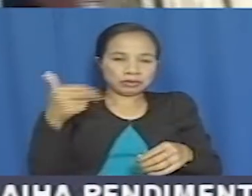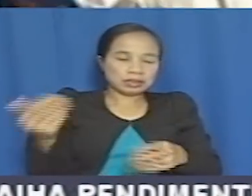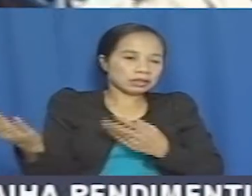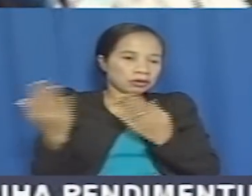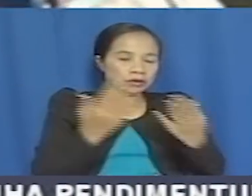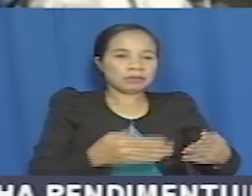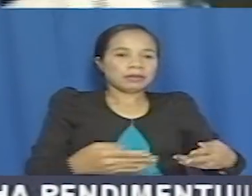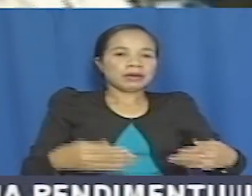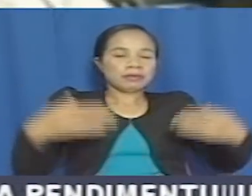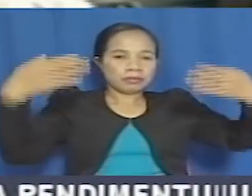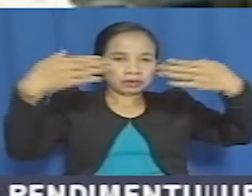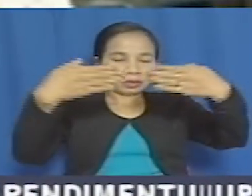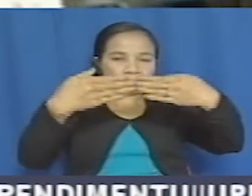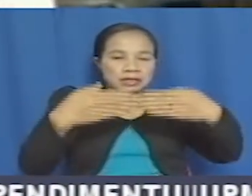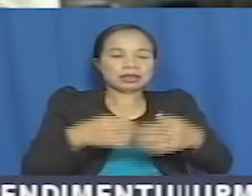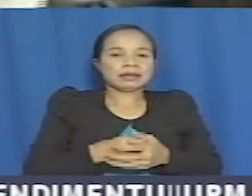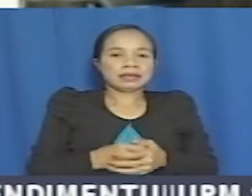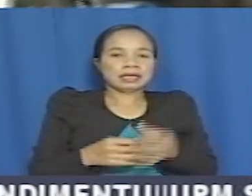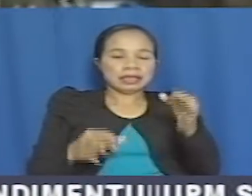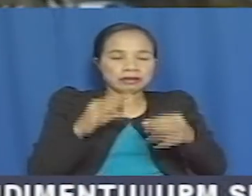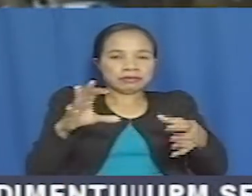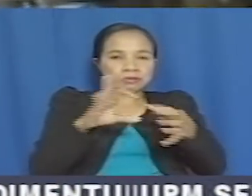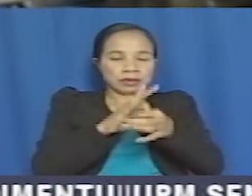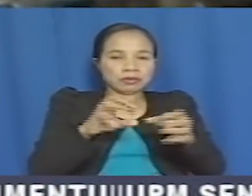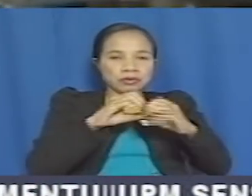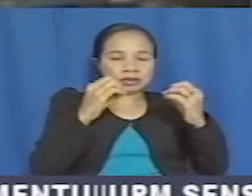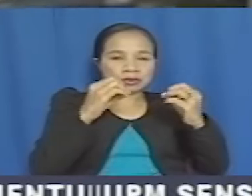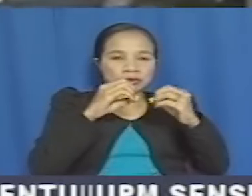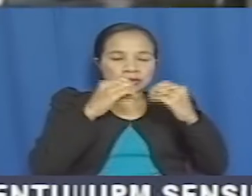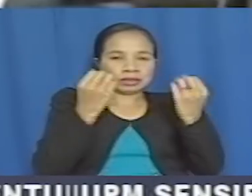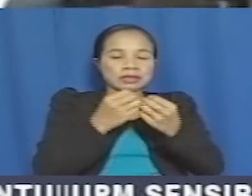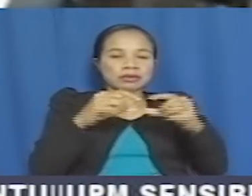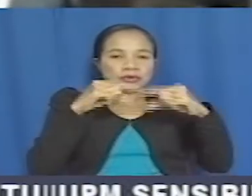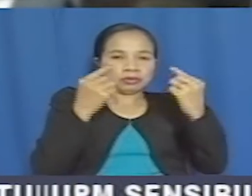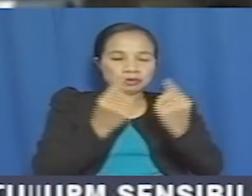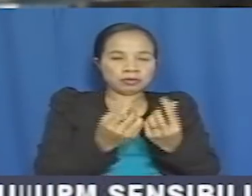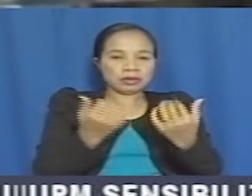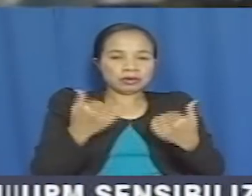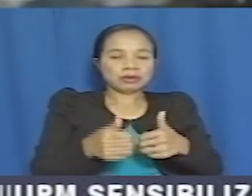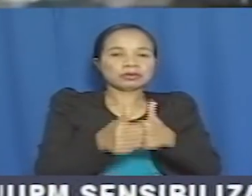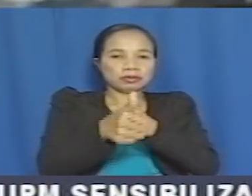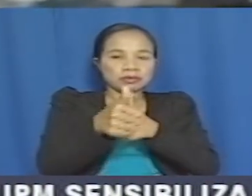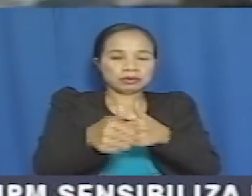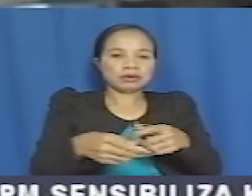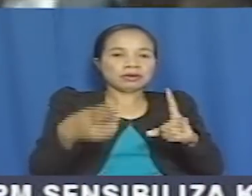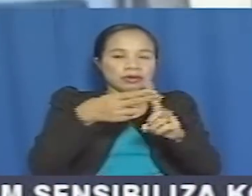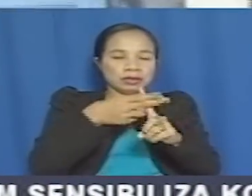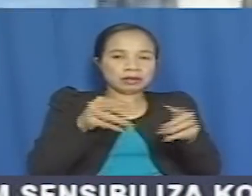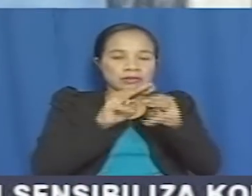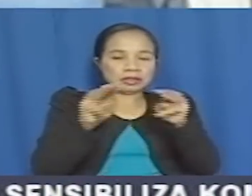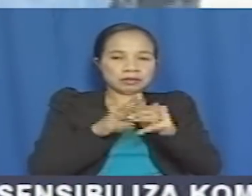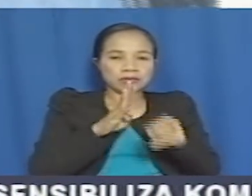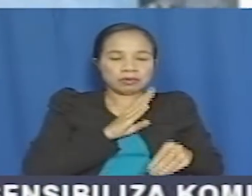mai a ponto entrada Motain. Entretanto, membro organização Arte Marciais nebe daudaune cumpre quarentena e ginásio